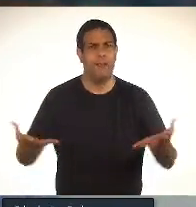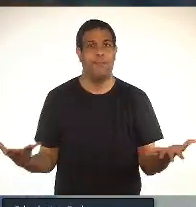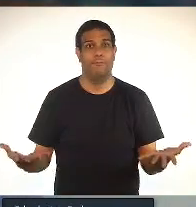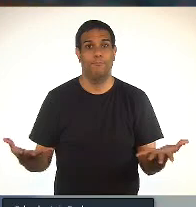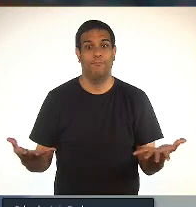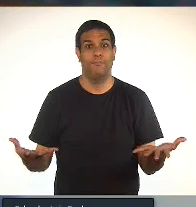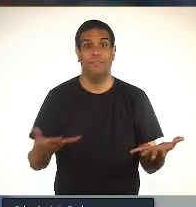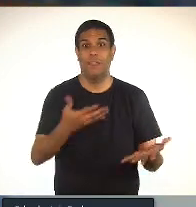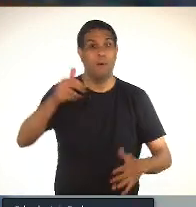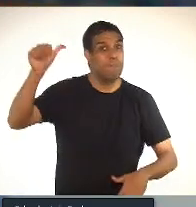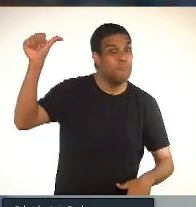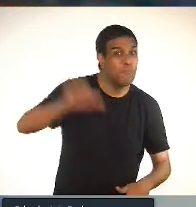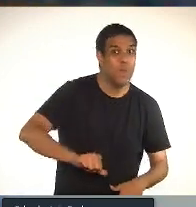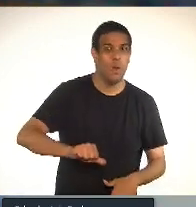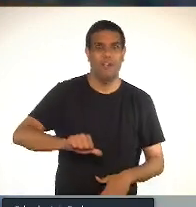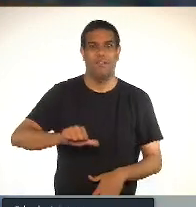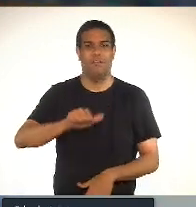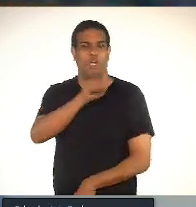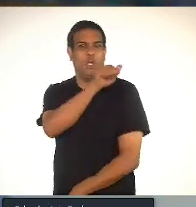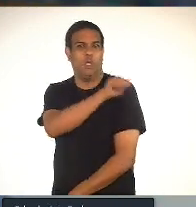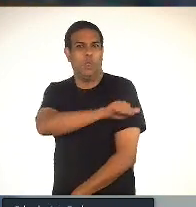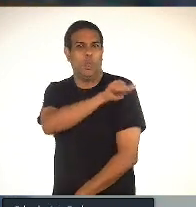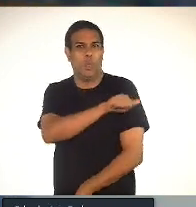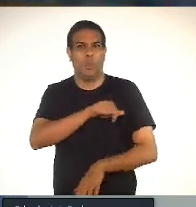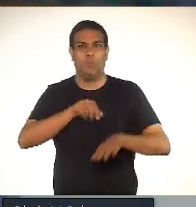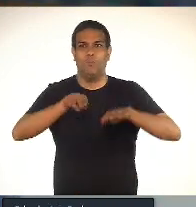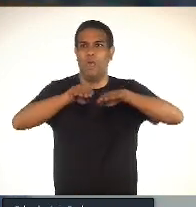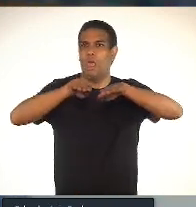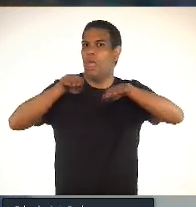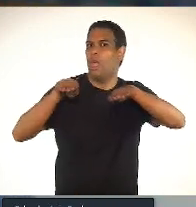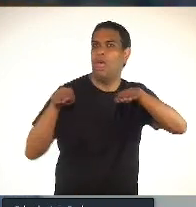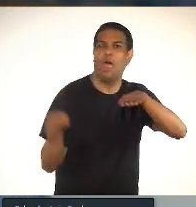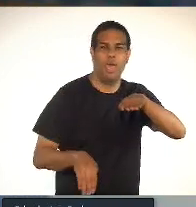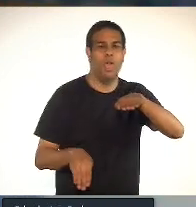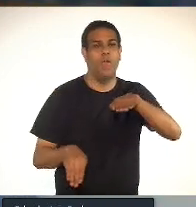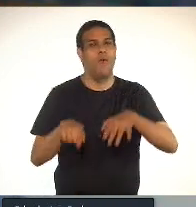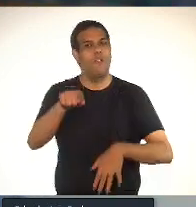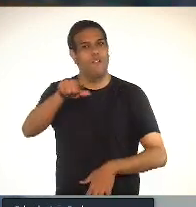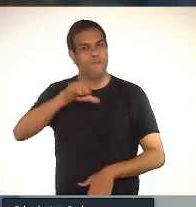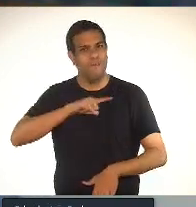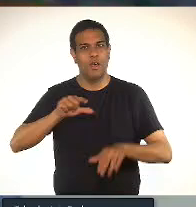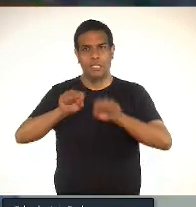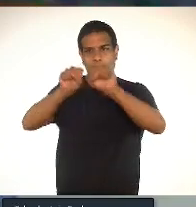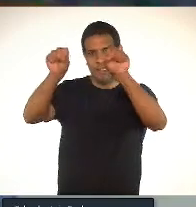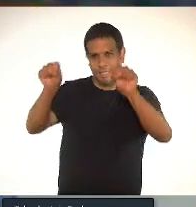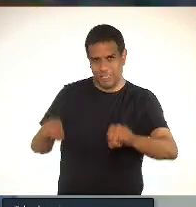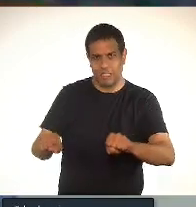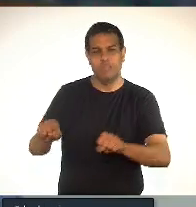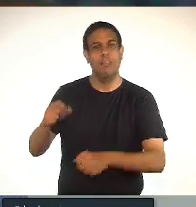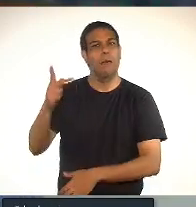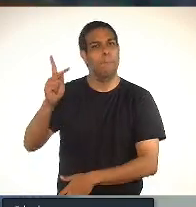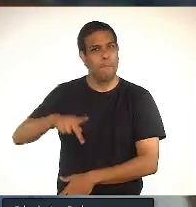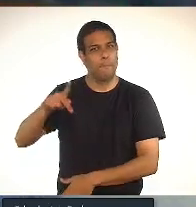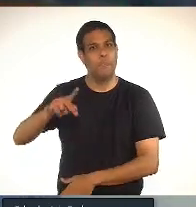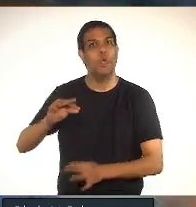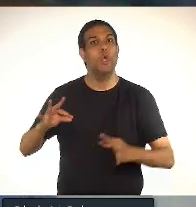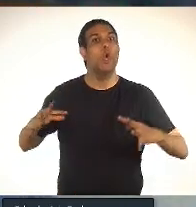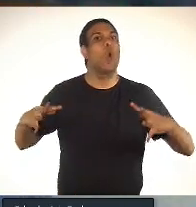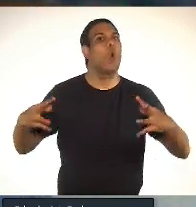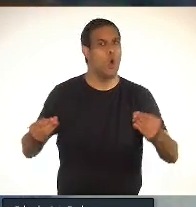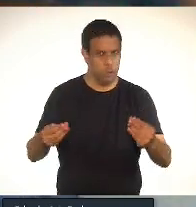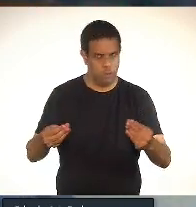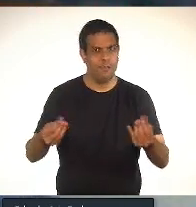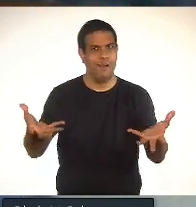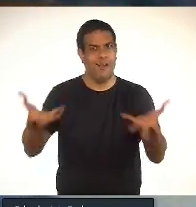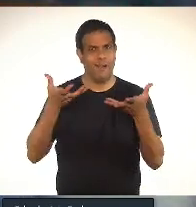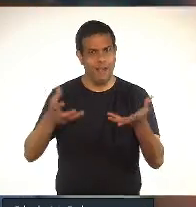Pior é aqui no Rio de Janeiro, disse eu. Aqui no Rio de Janeiro, você tem o sistema previdenciário, que todo mundo que